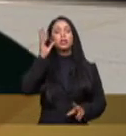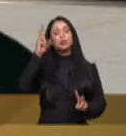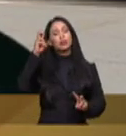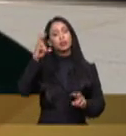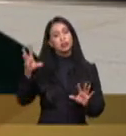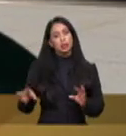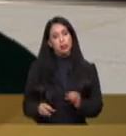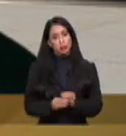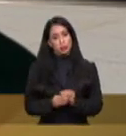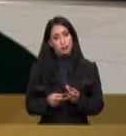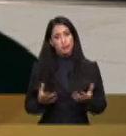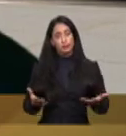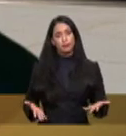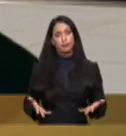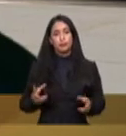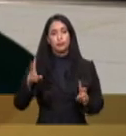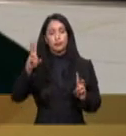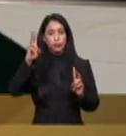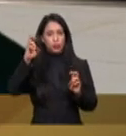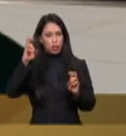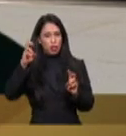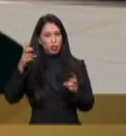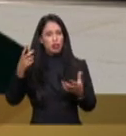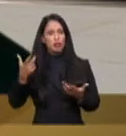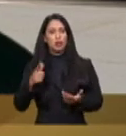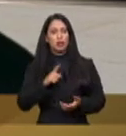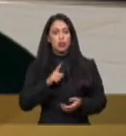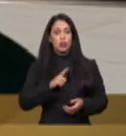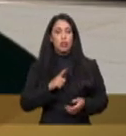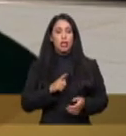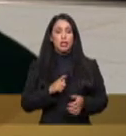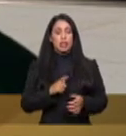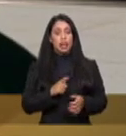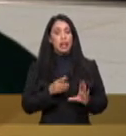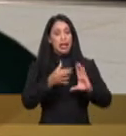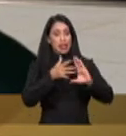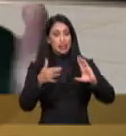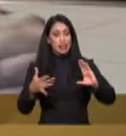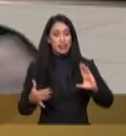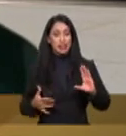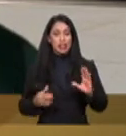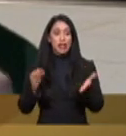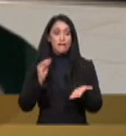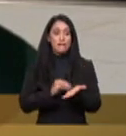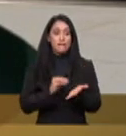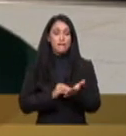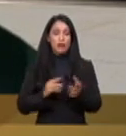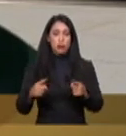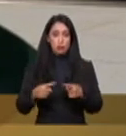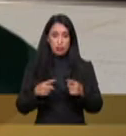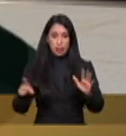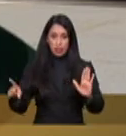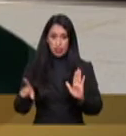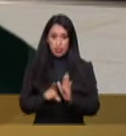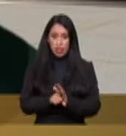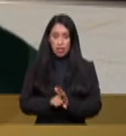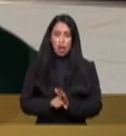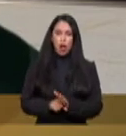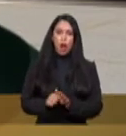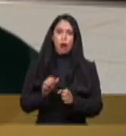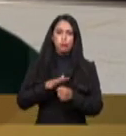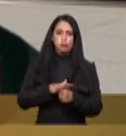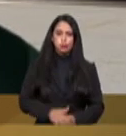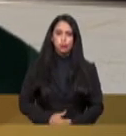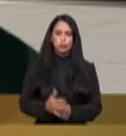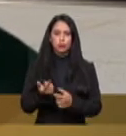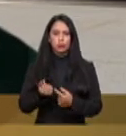aspas, o que, abro aspas, poderá caracterizar, além de propaganda eleitoral irregular, abuso do poder econômico apurado e